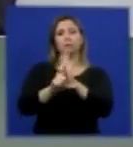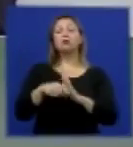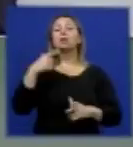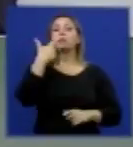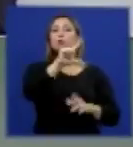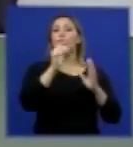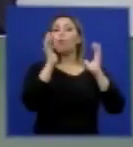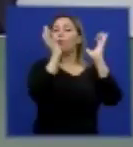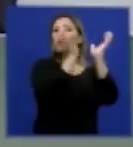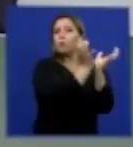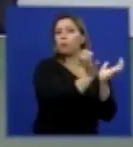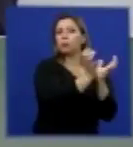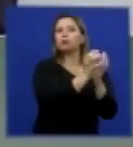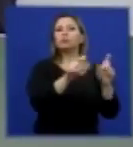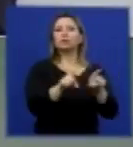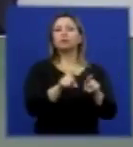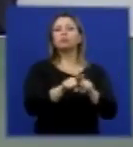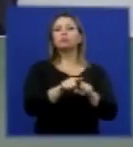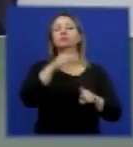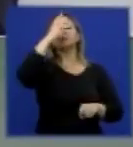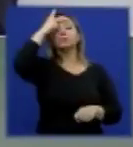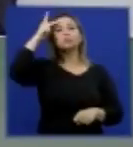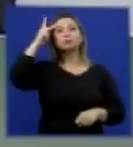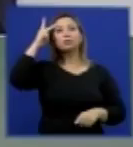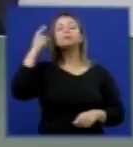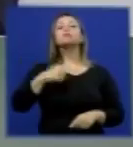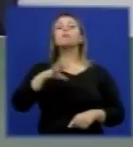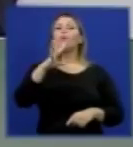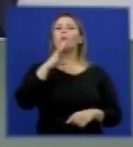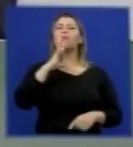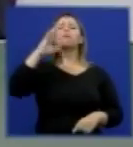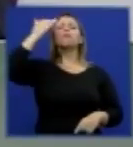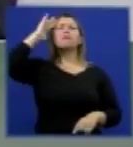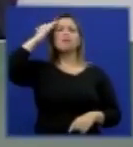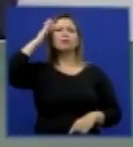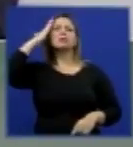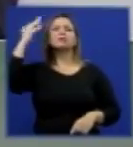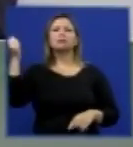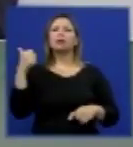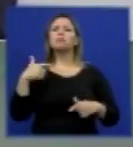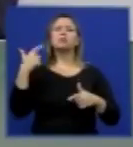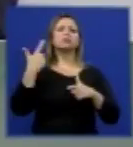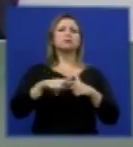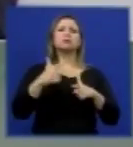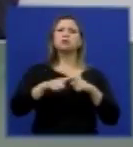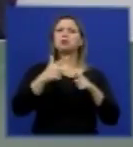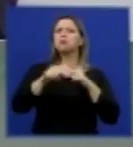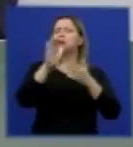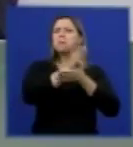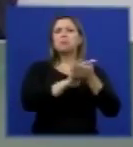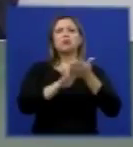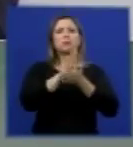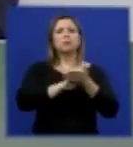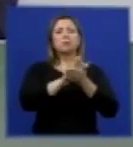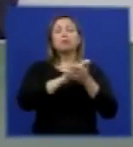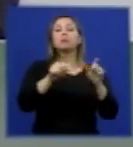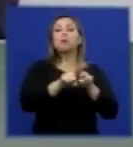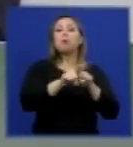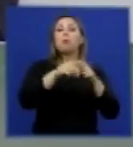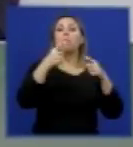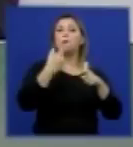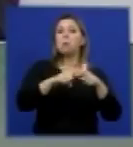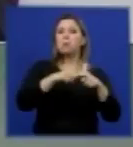de outro lado, aqueles que entendem que não há qualquer possibilidade de juridicamente ser aceitável